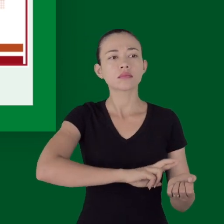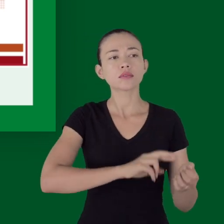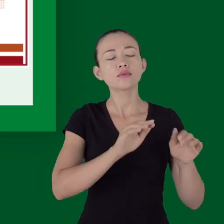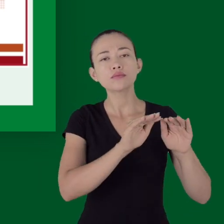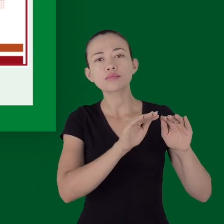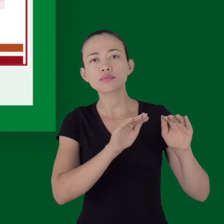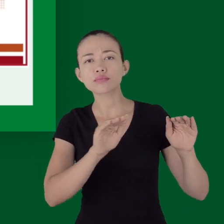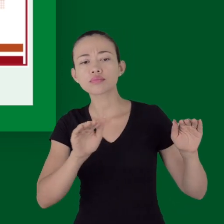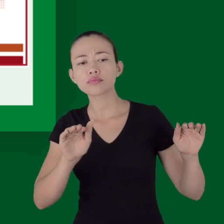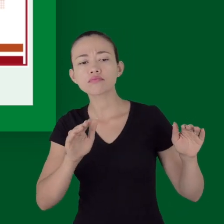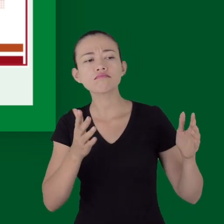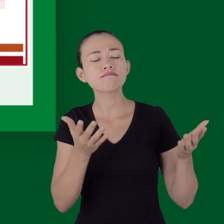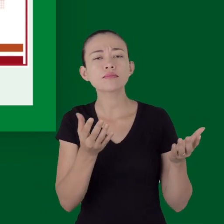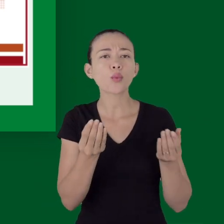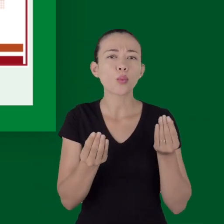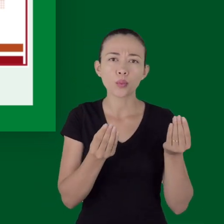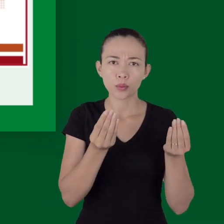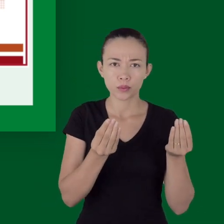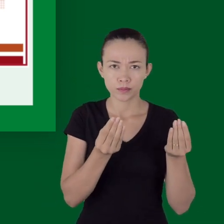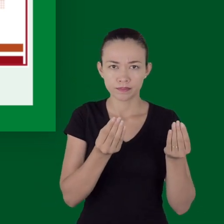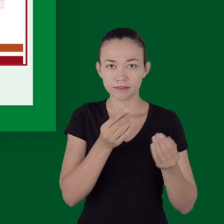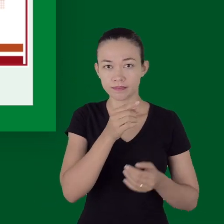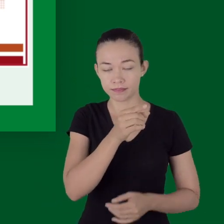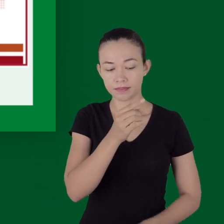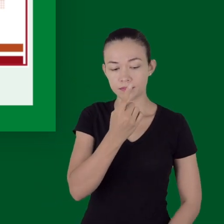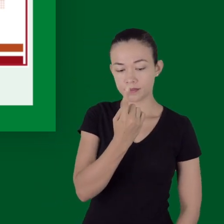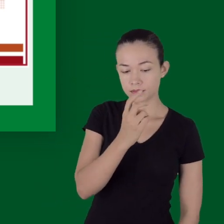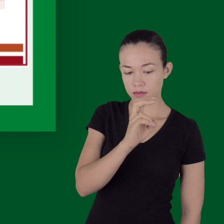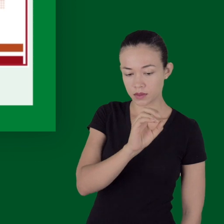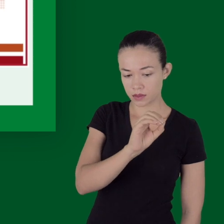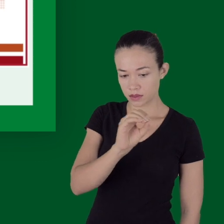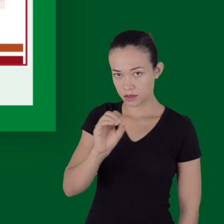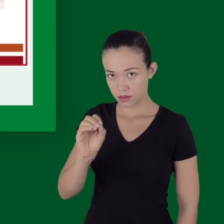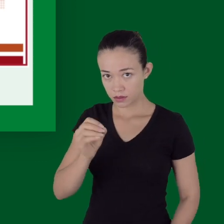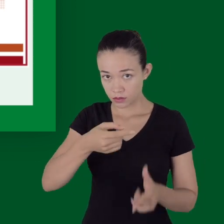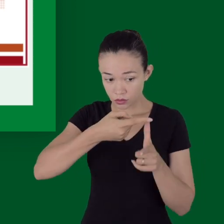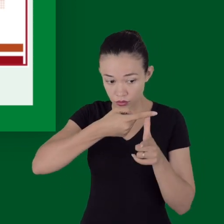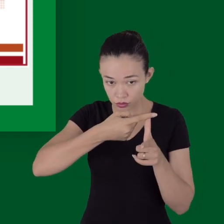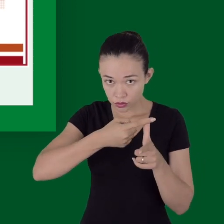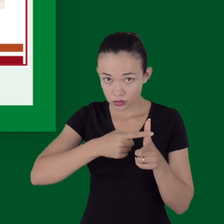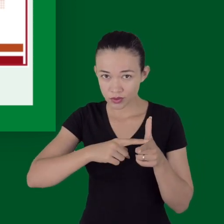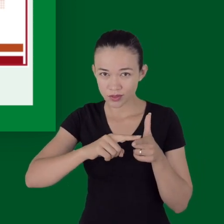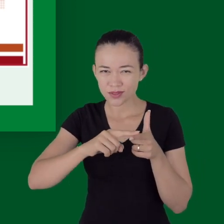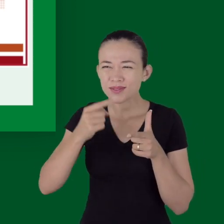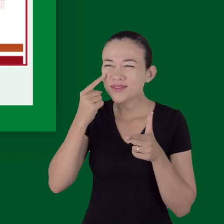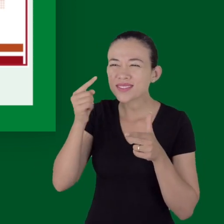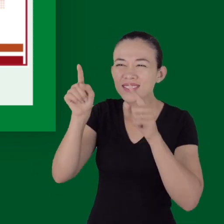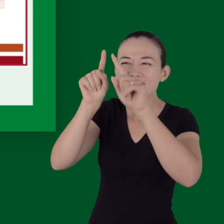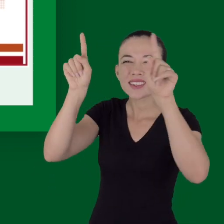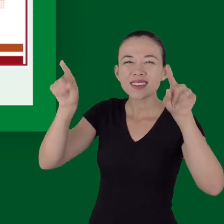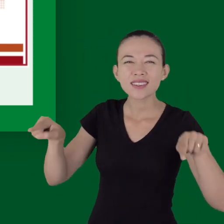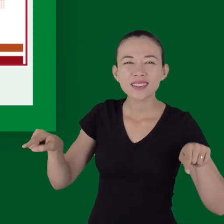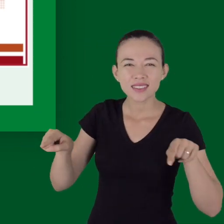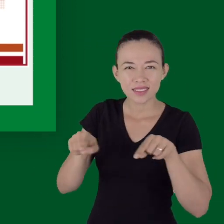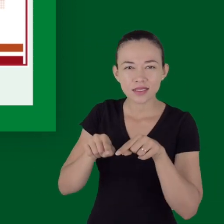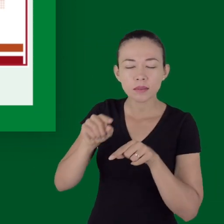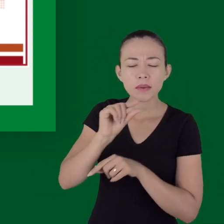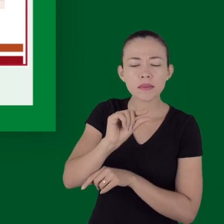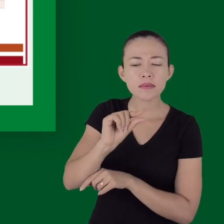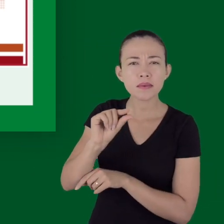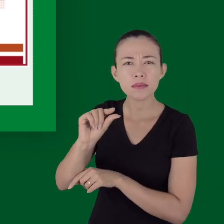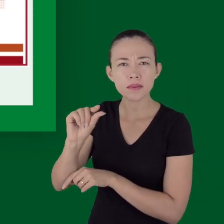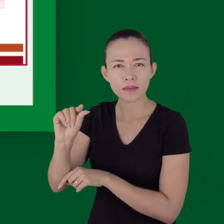número de quadradinhos do eletrocardiograma. É formado por quadradinhos pequenininhos e cada